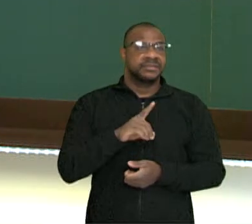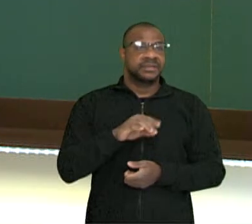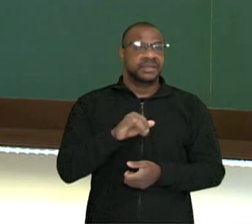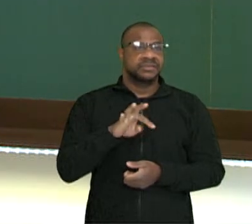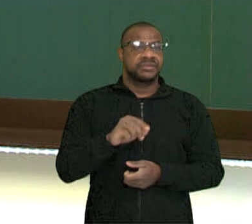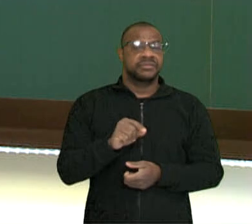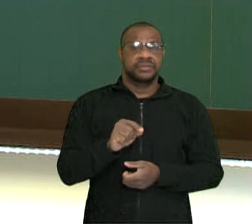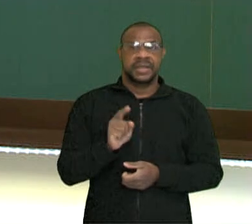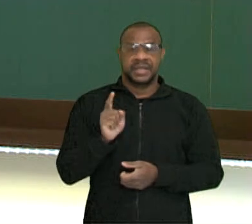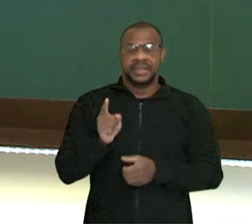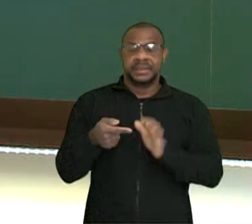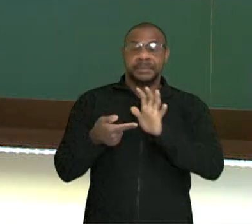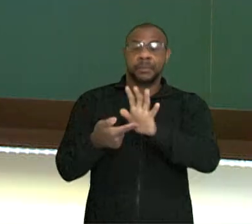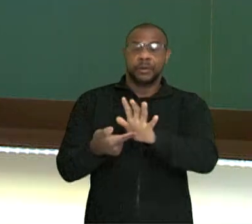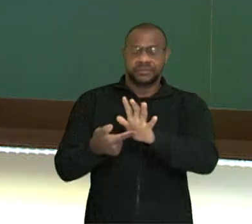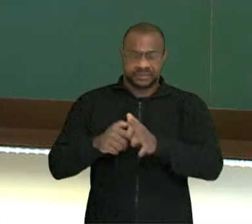ok?